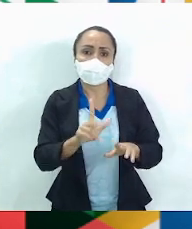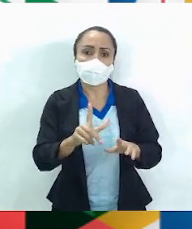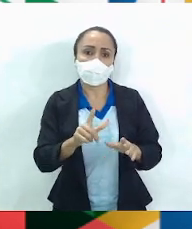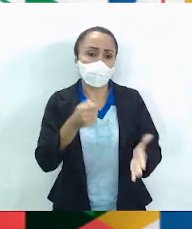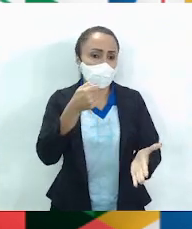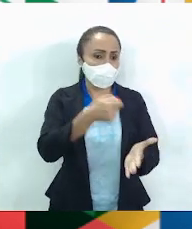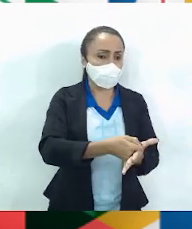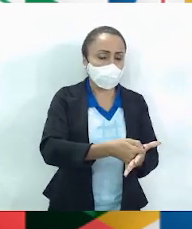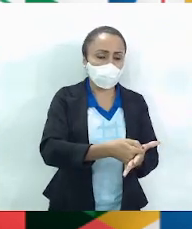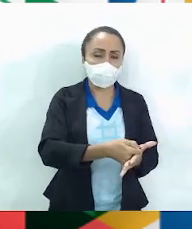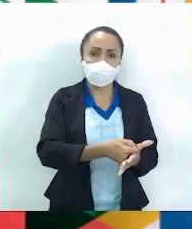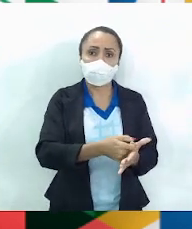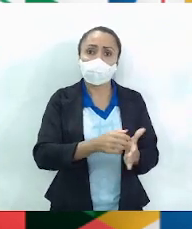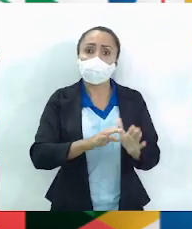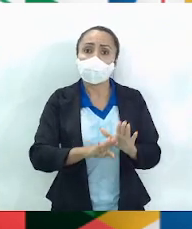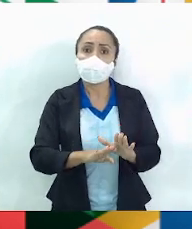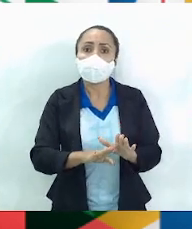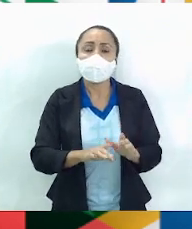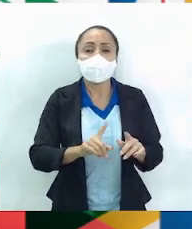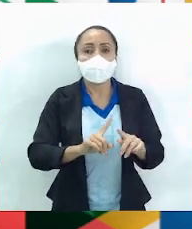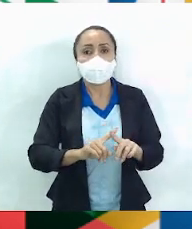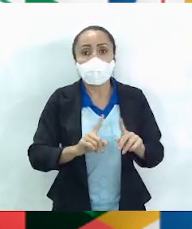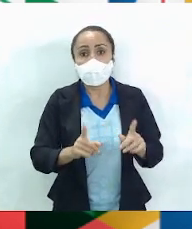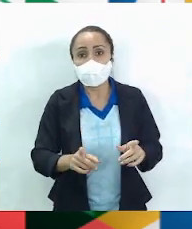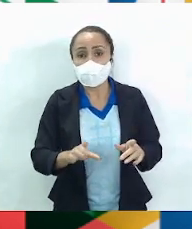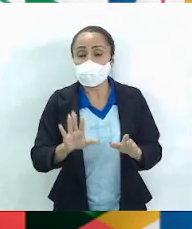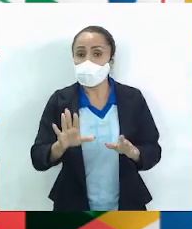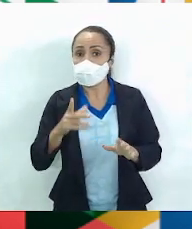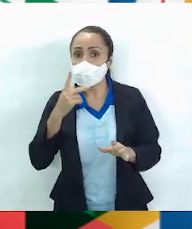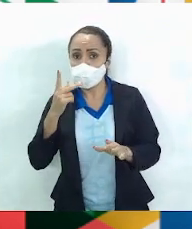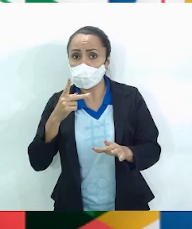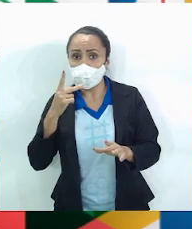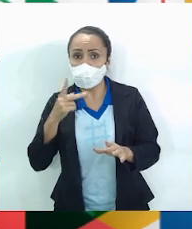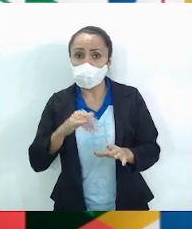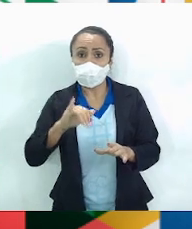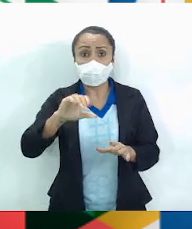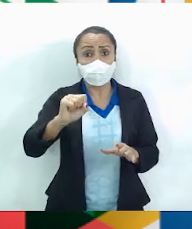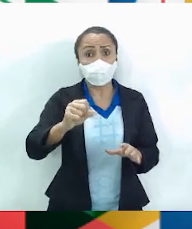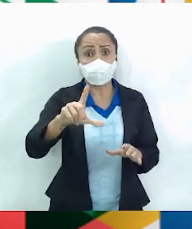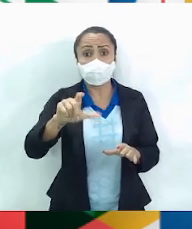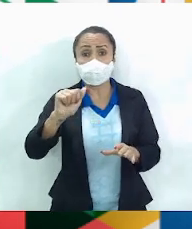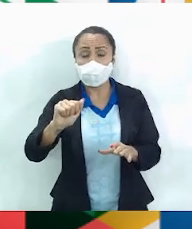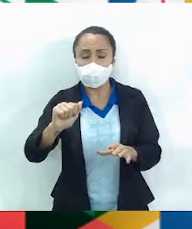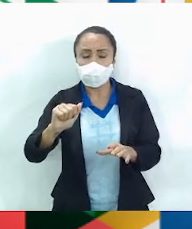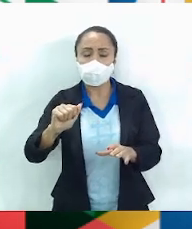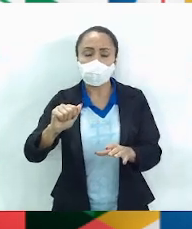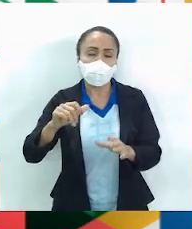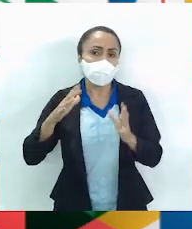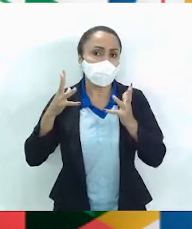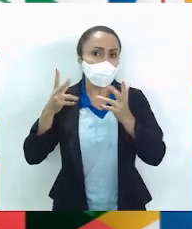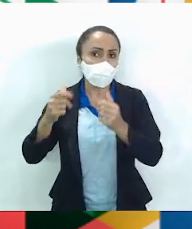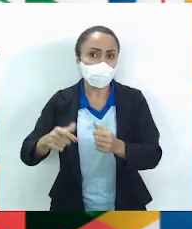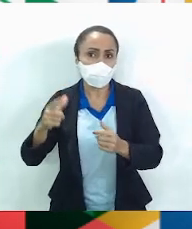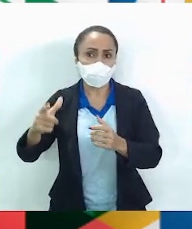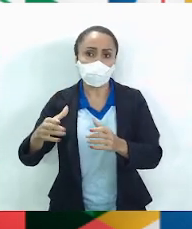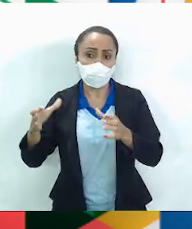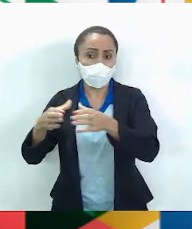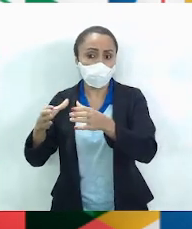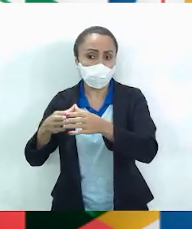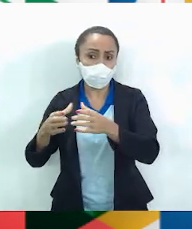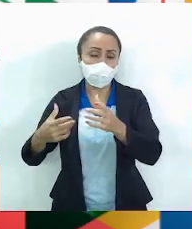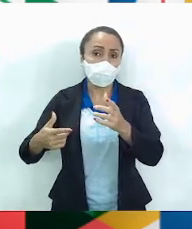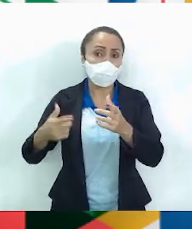radicais, né? Não quer dizer que o Islã pregue o que os grupos terroristas fazem. É uma